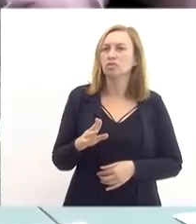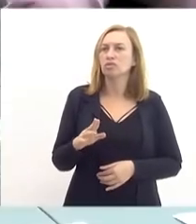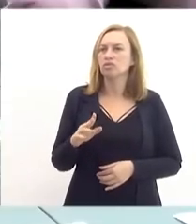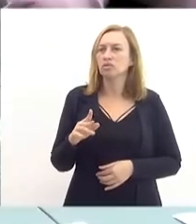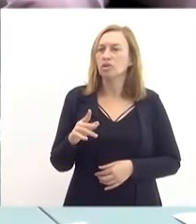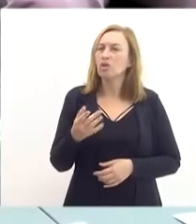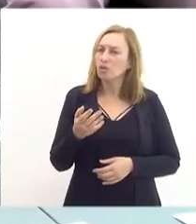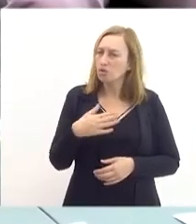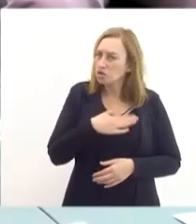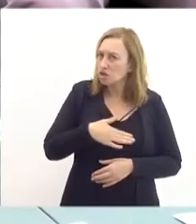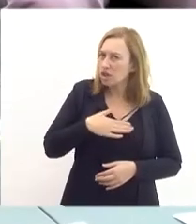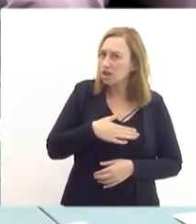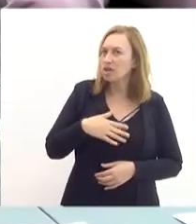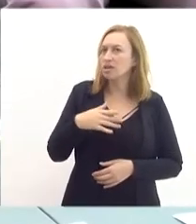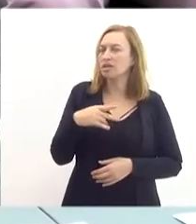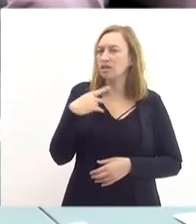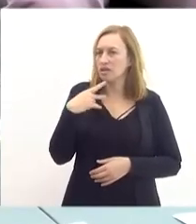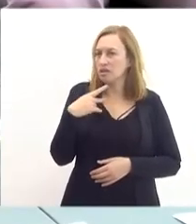colocações.